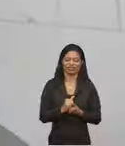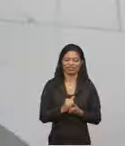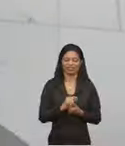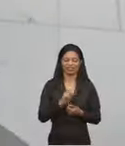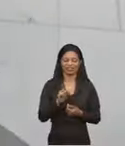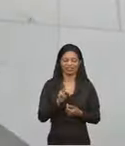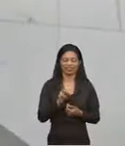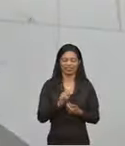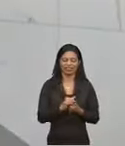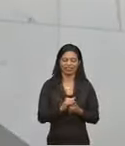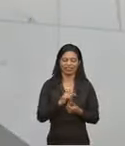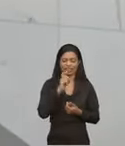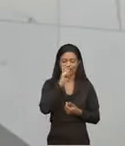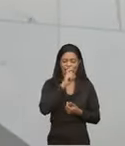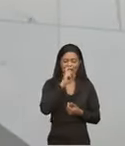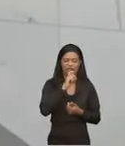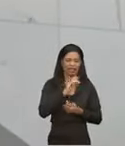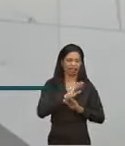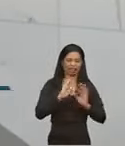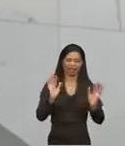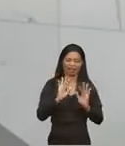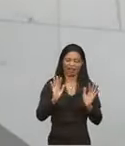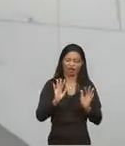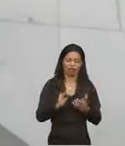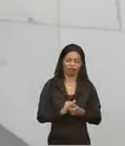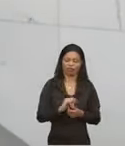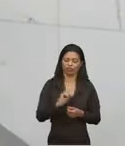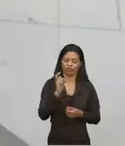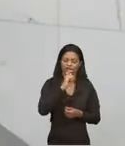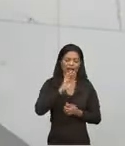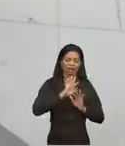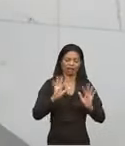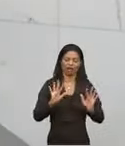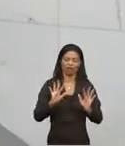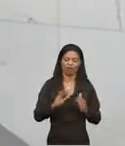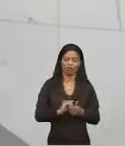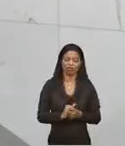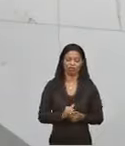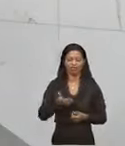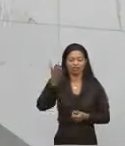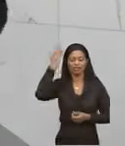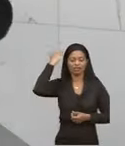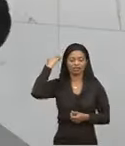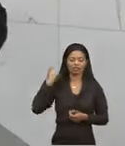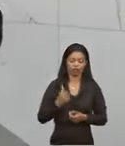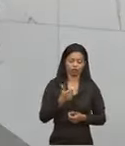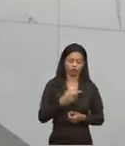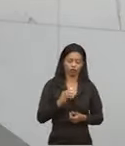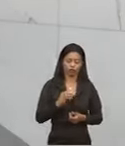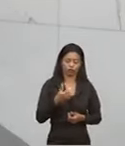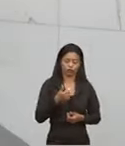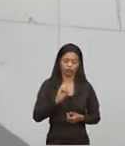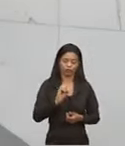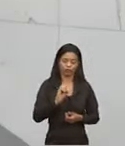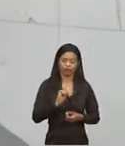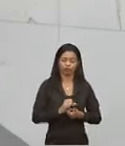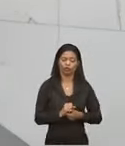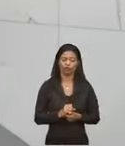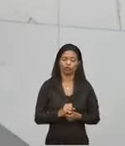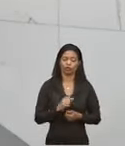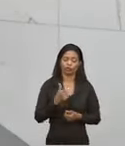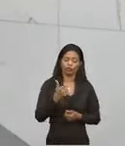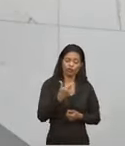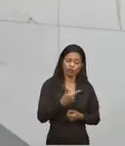falar. E lá atrás, 2017, 2018, 2019, 2020, eu tive a